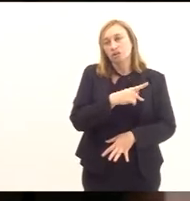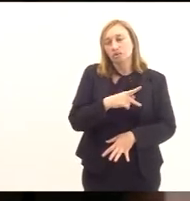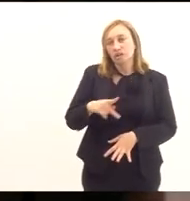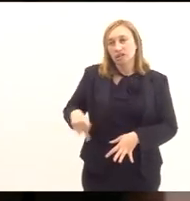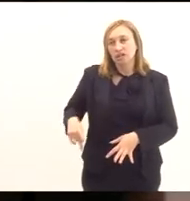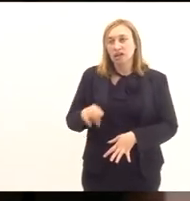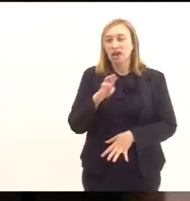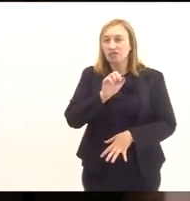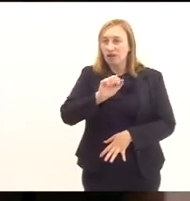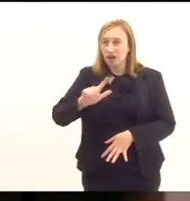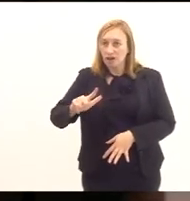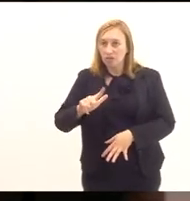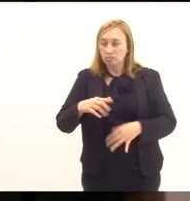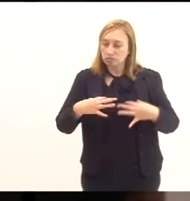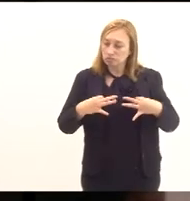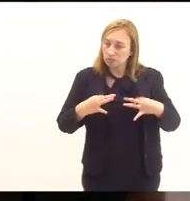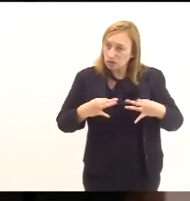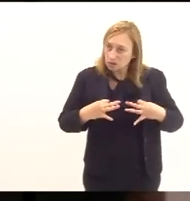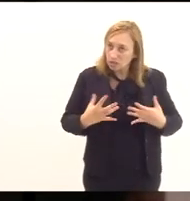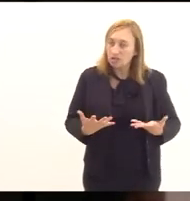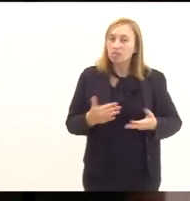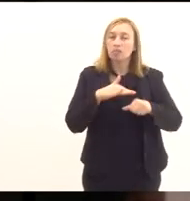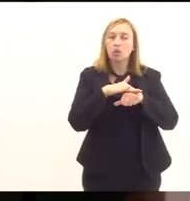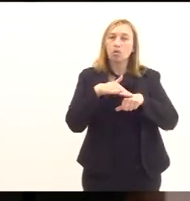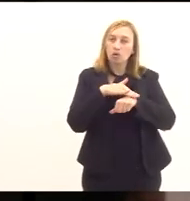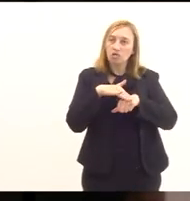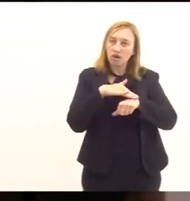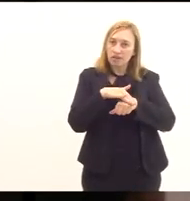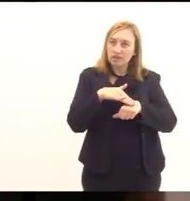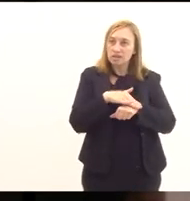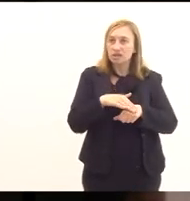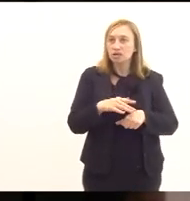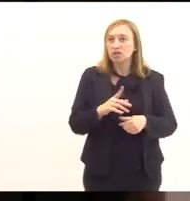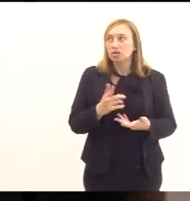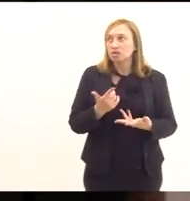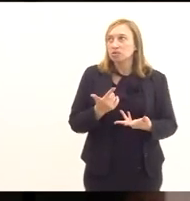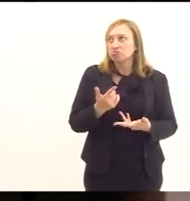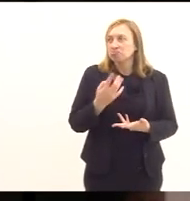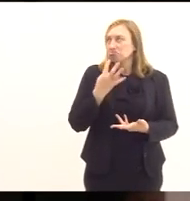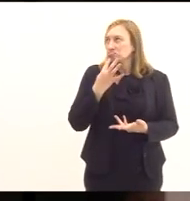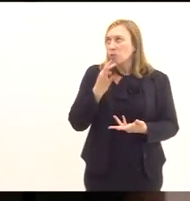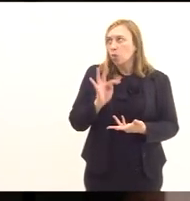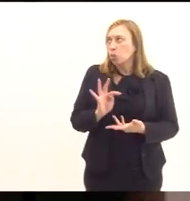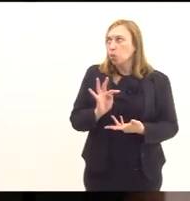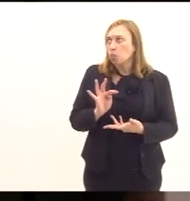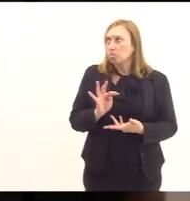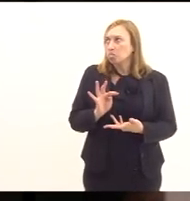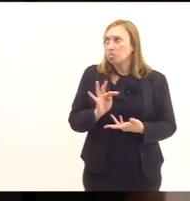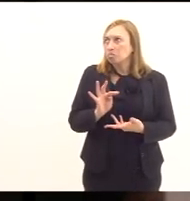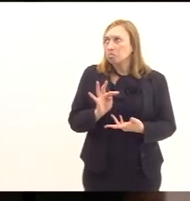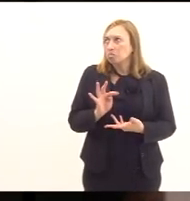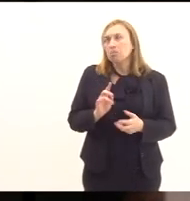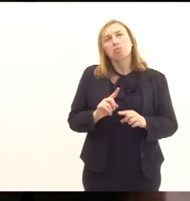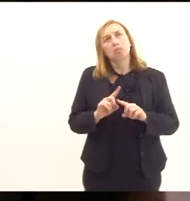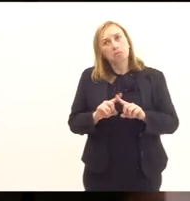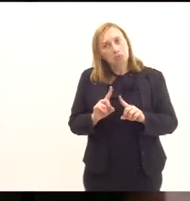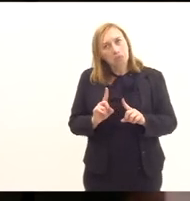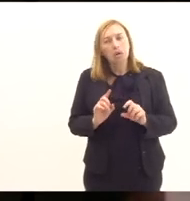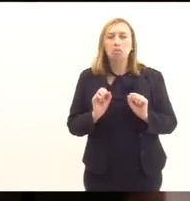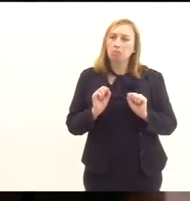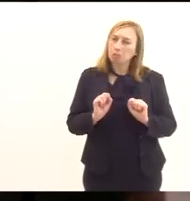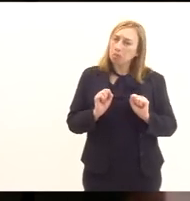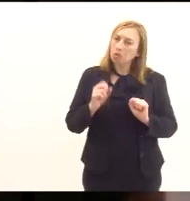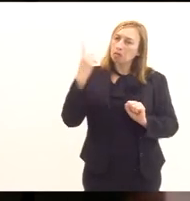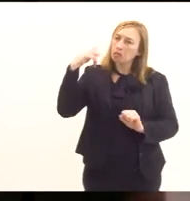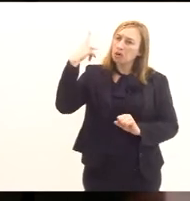famílias está à disposição tá para uma conversa não tenho conhecimento mas posso